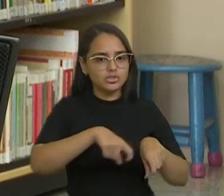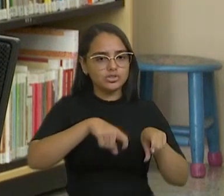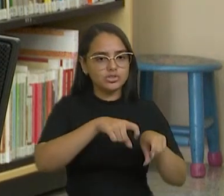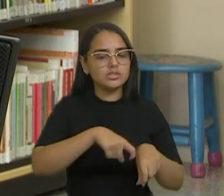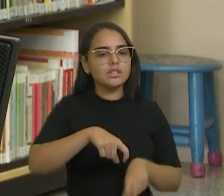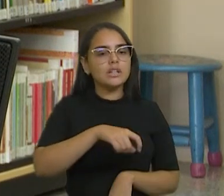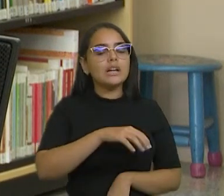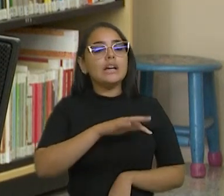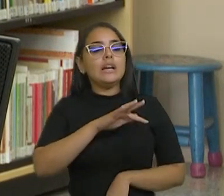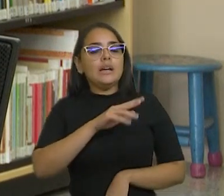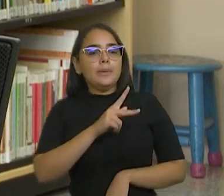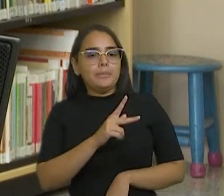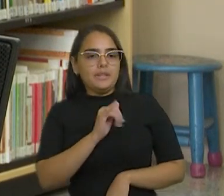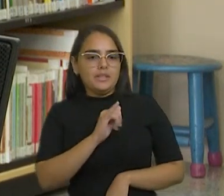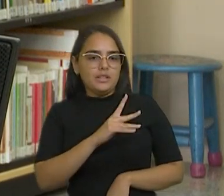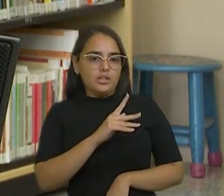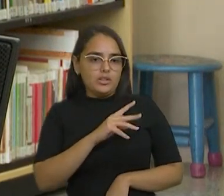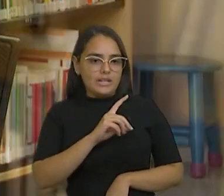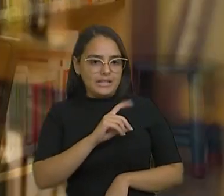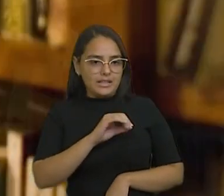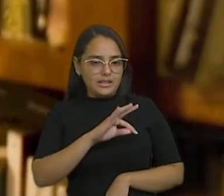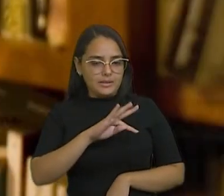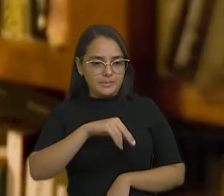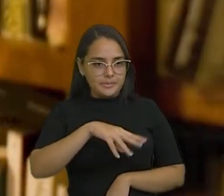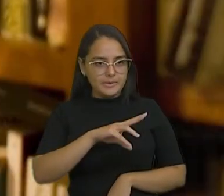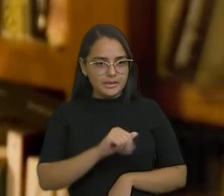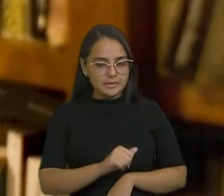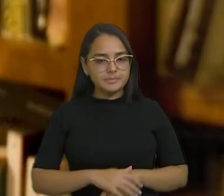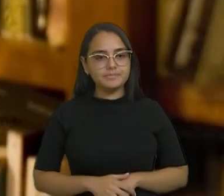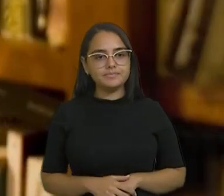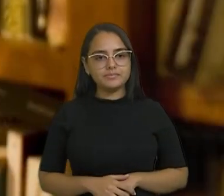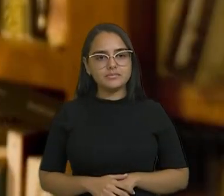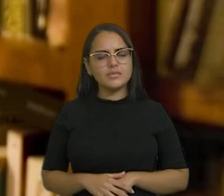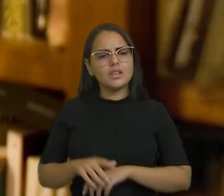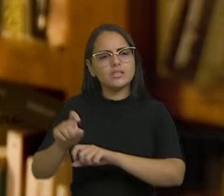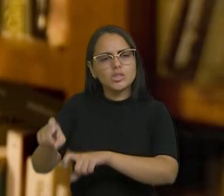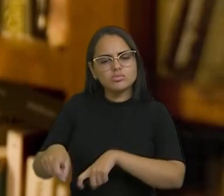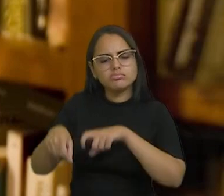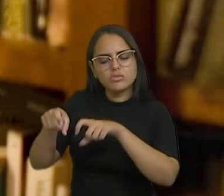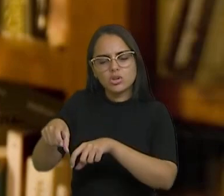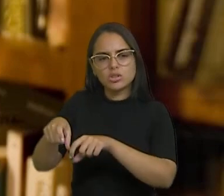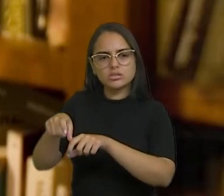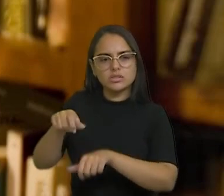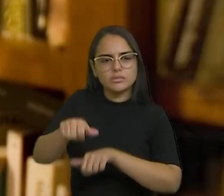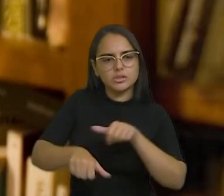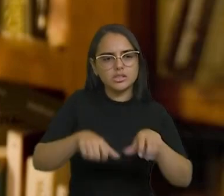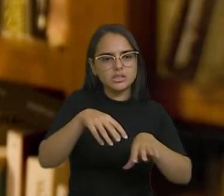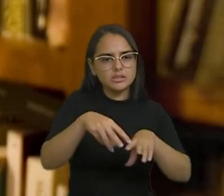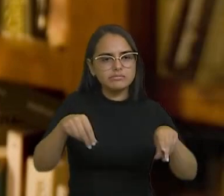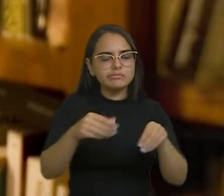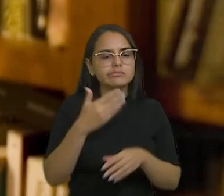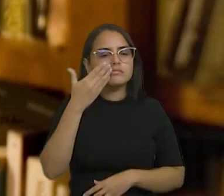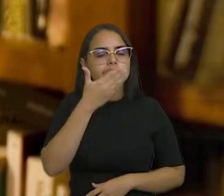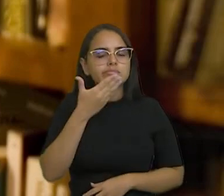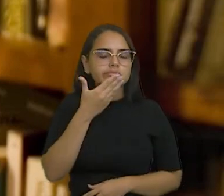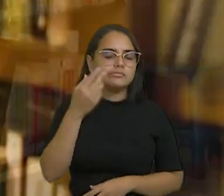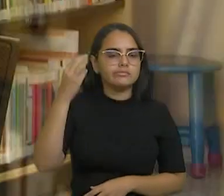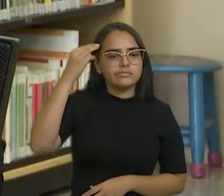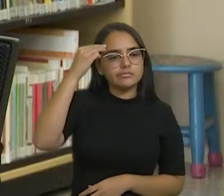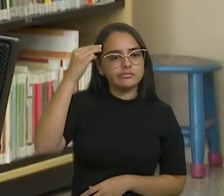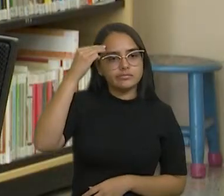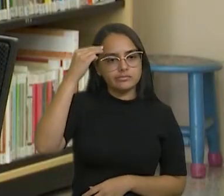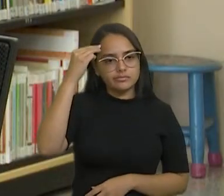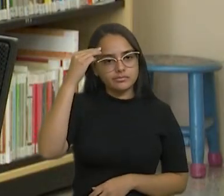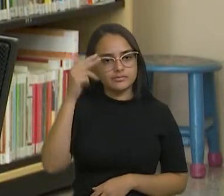de Pindoretama, no Ceará. Do roçado à farinhada, sabores e memórias,